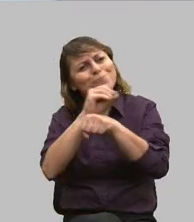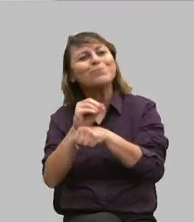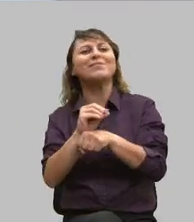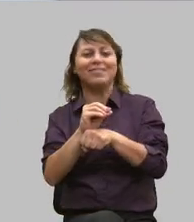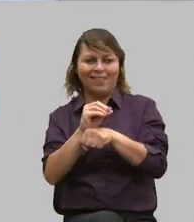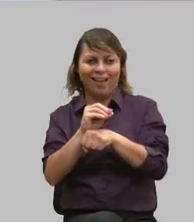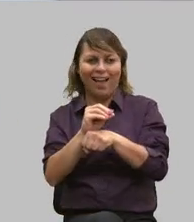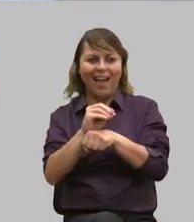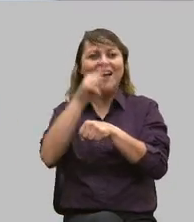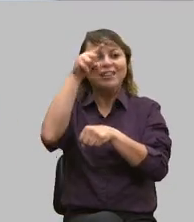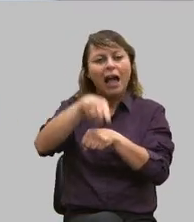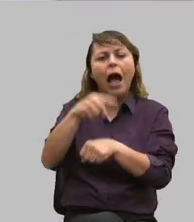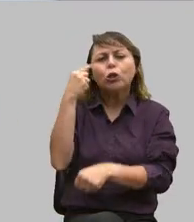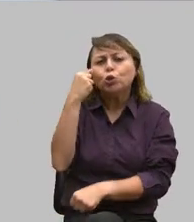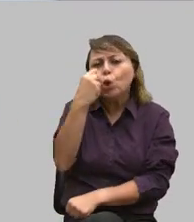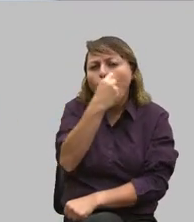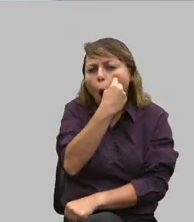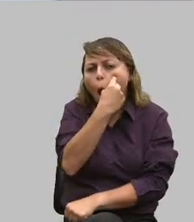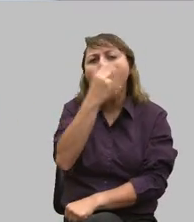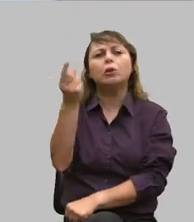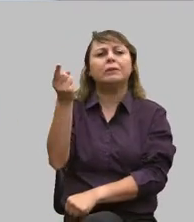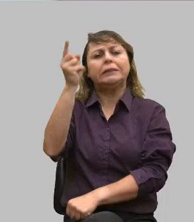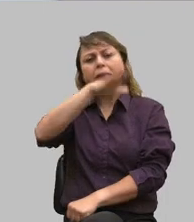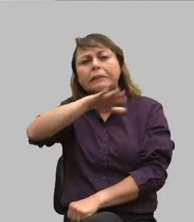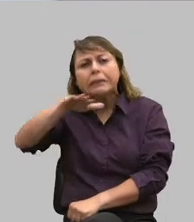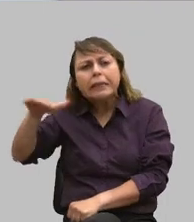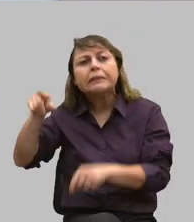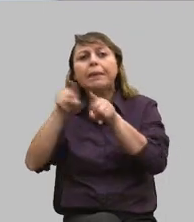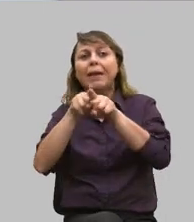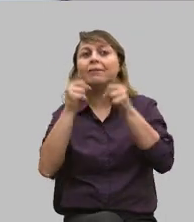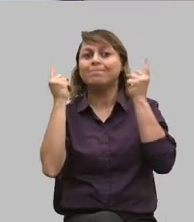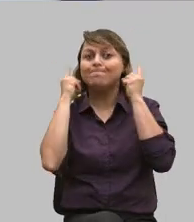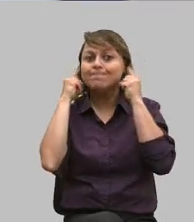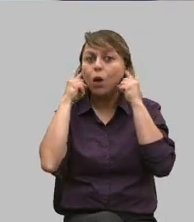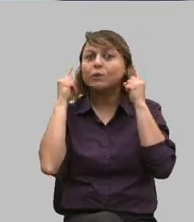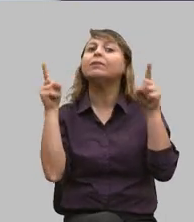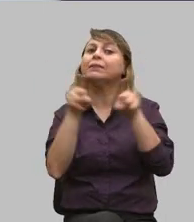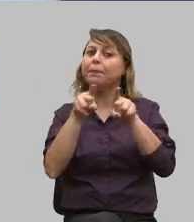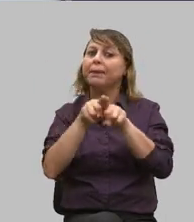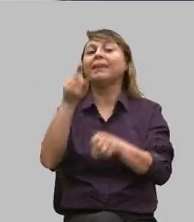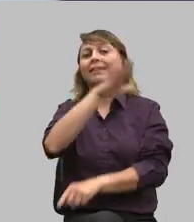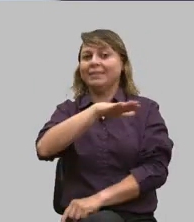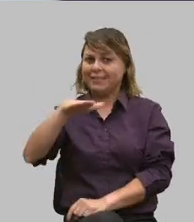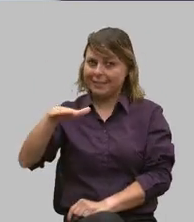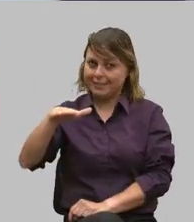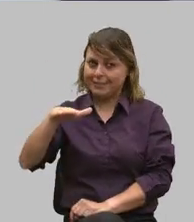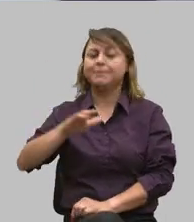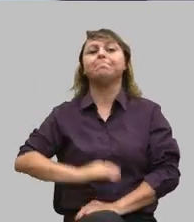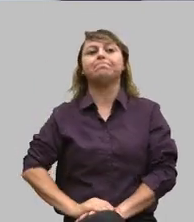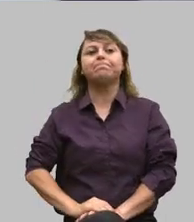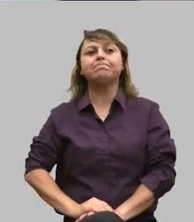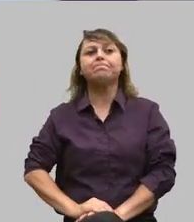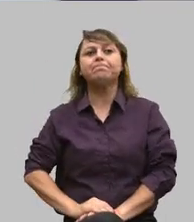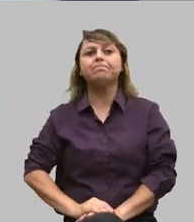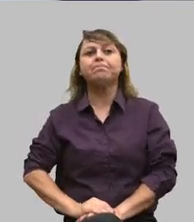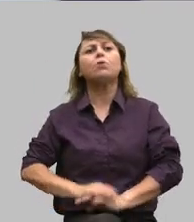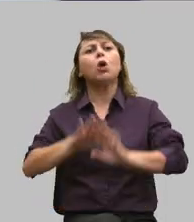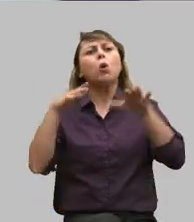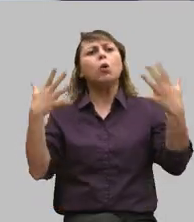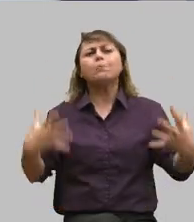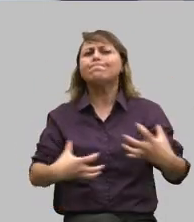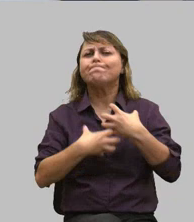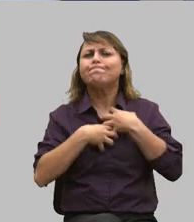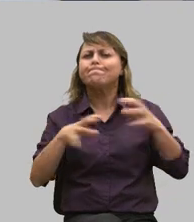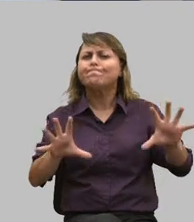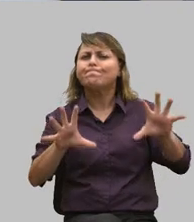dos olhinhos da visão das nossas crianças e da audição das nossas crianças também e quando me despertou muito